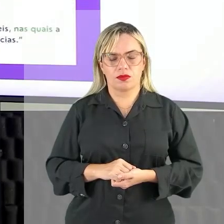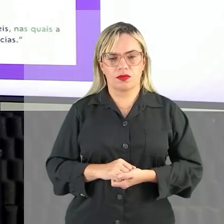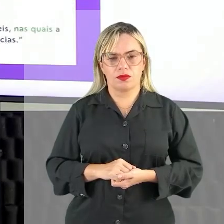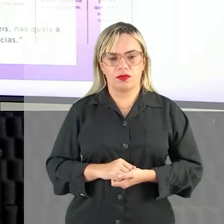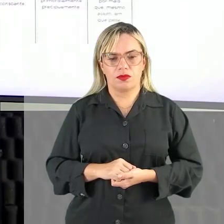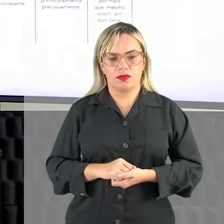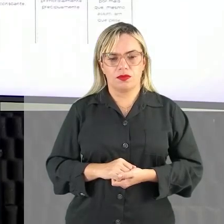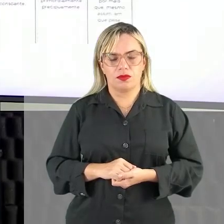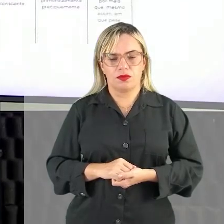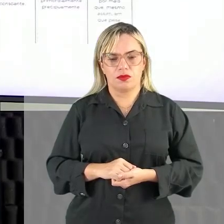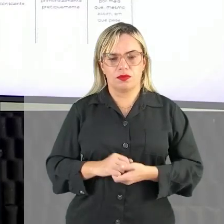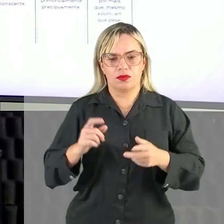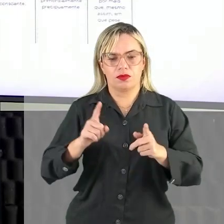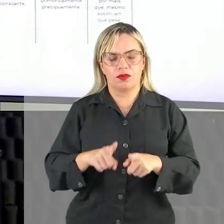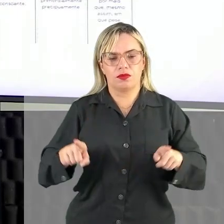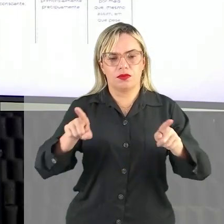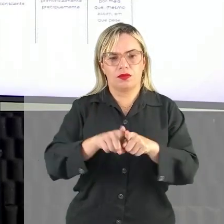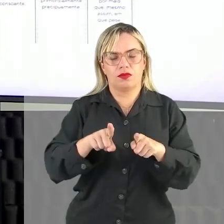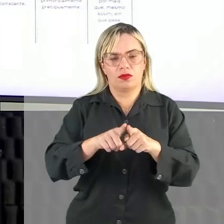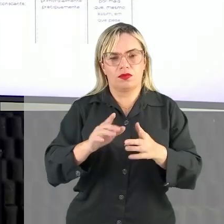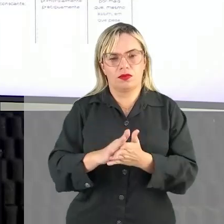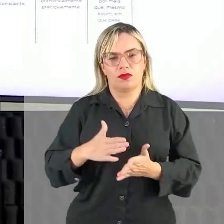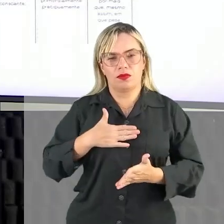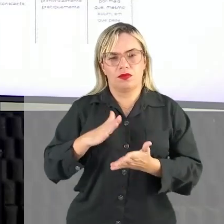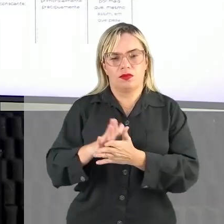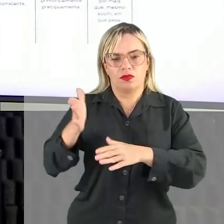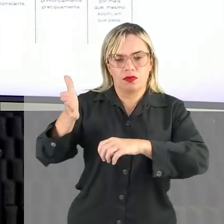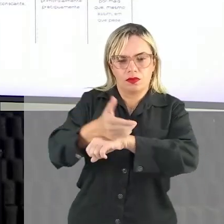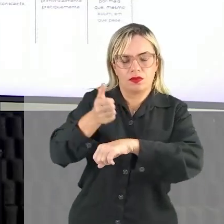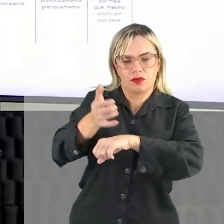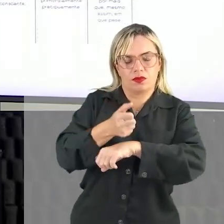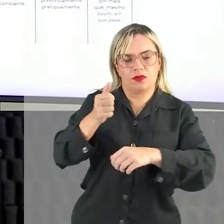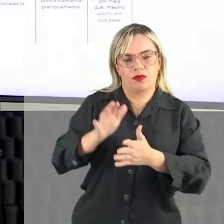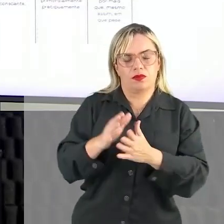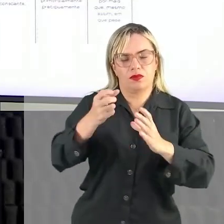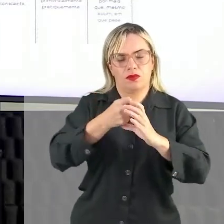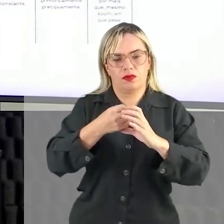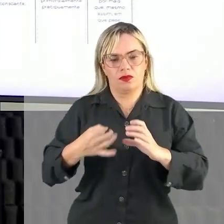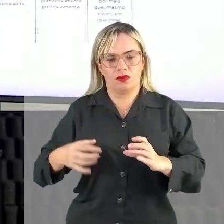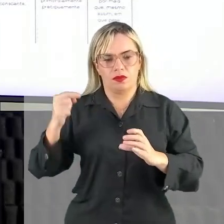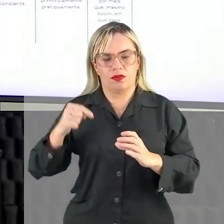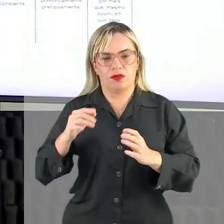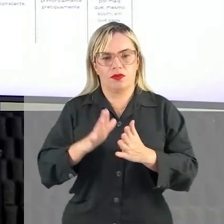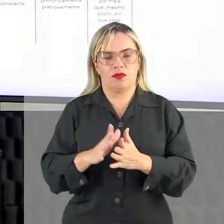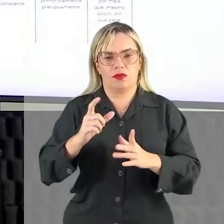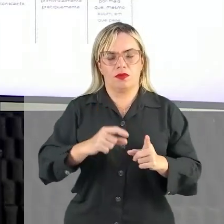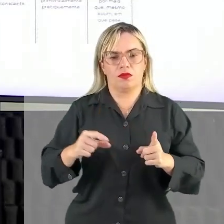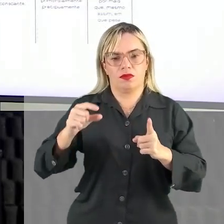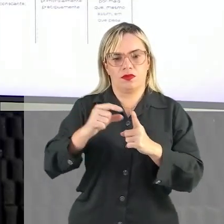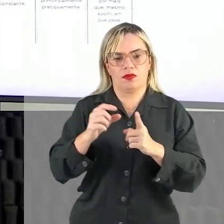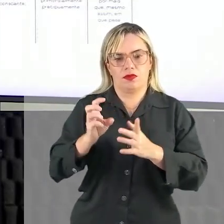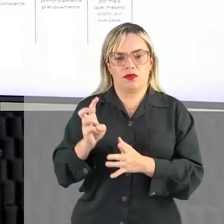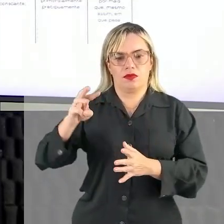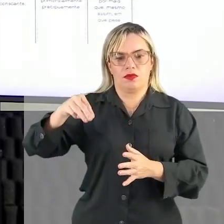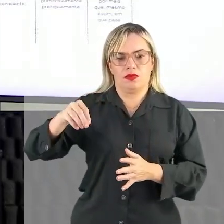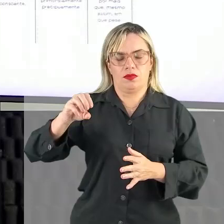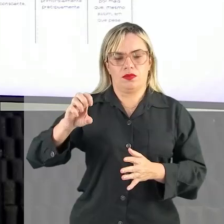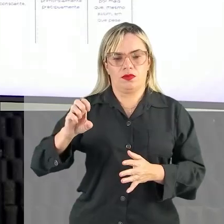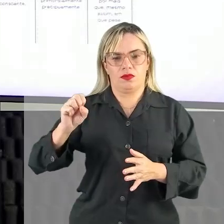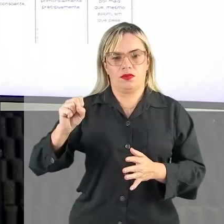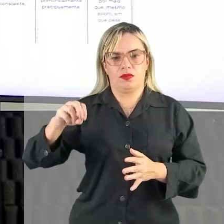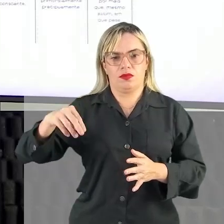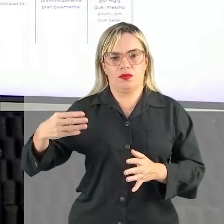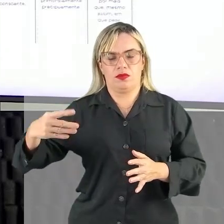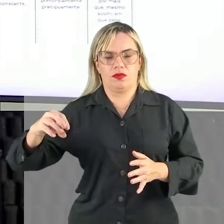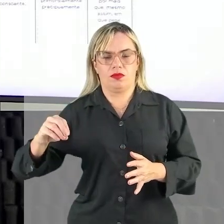consequências eu também gostaria de chamar atenção Para um aspecto quanto a palavra mesmo então